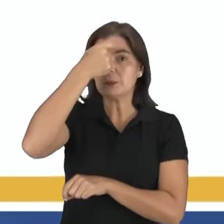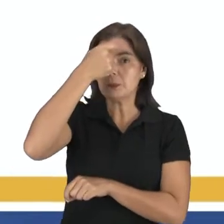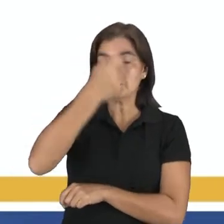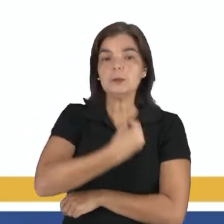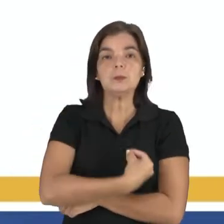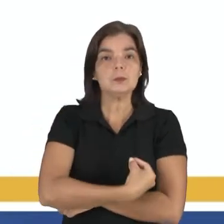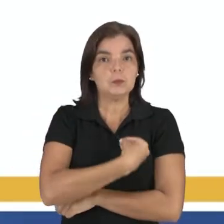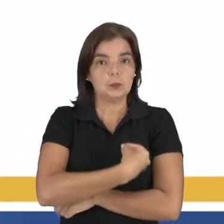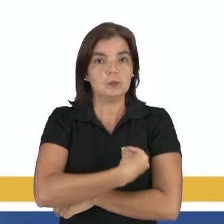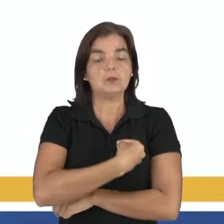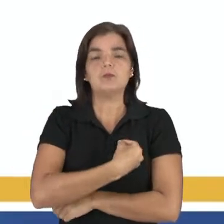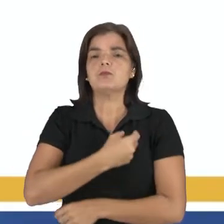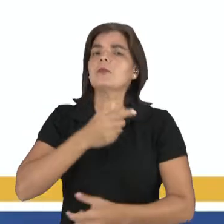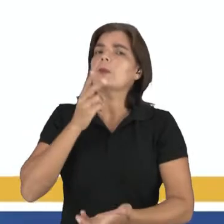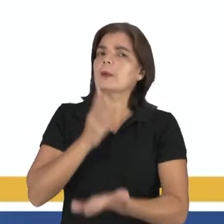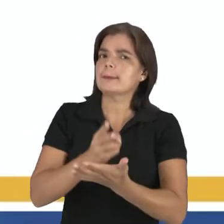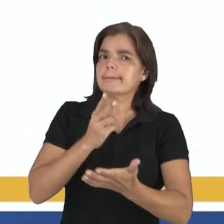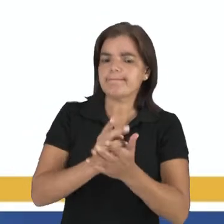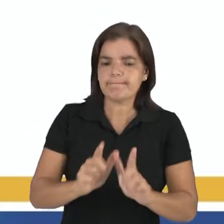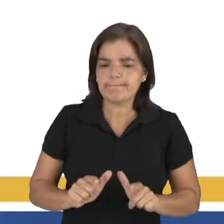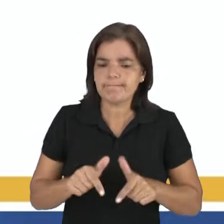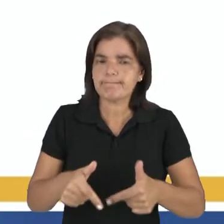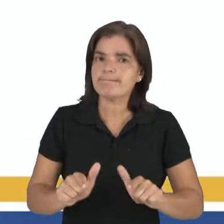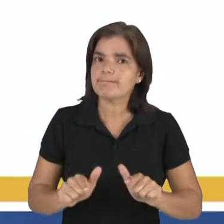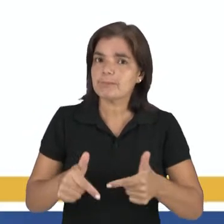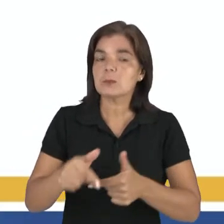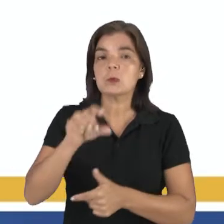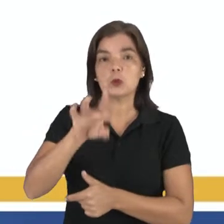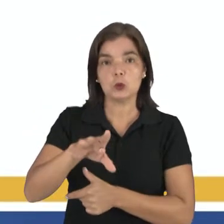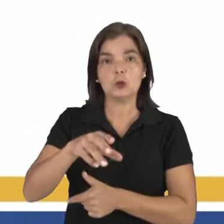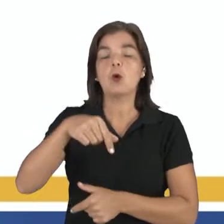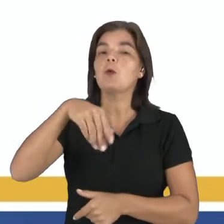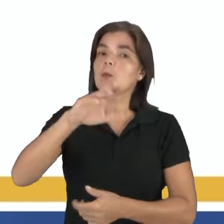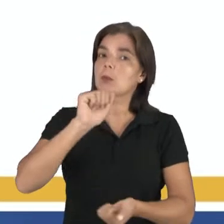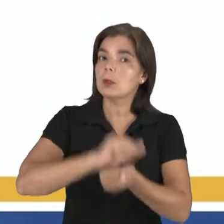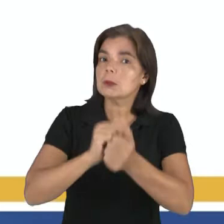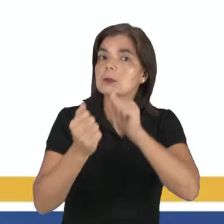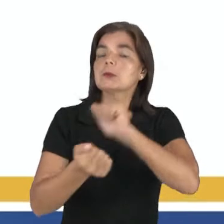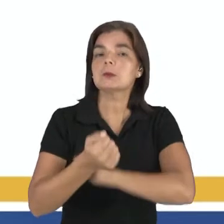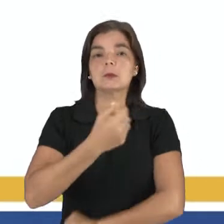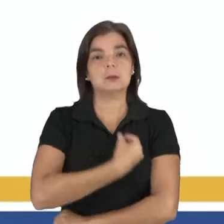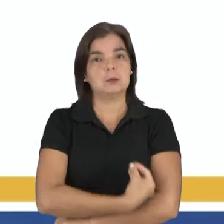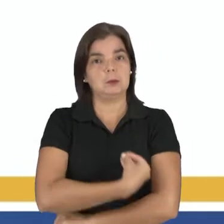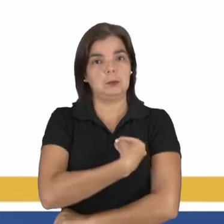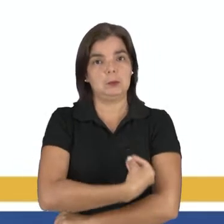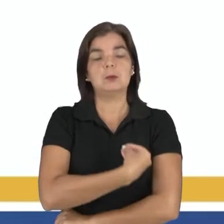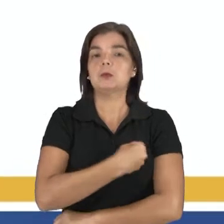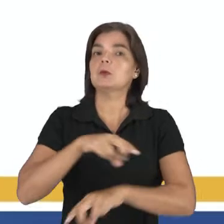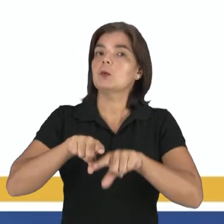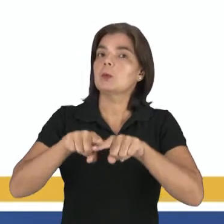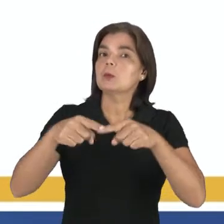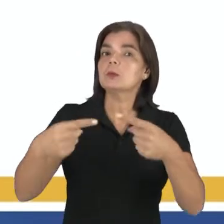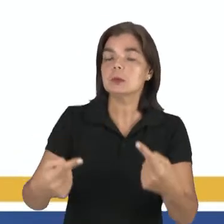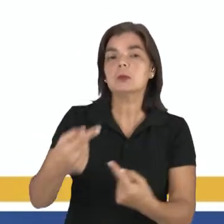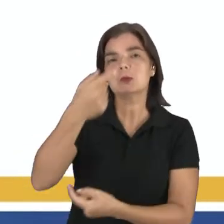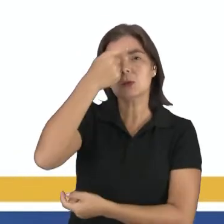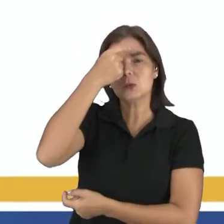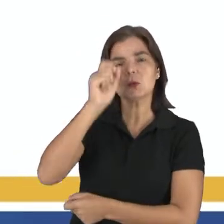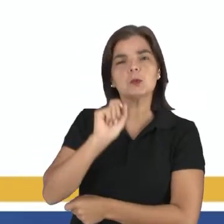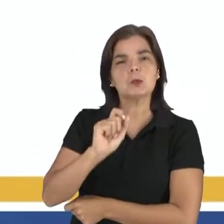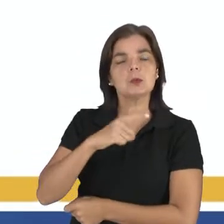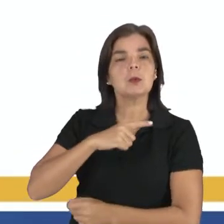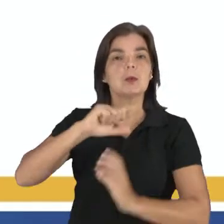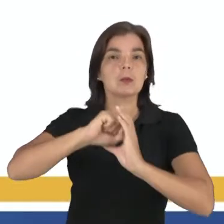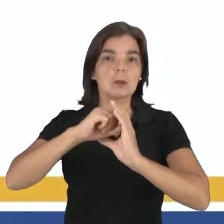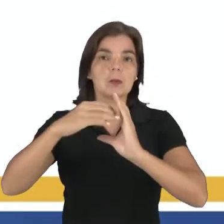eles vivem em luta constante e apenas os mais adaptáveis eles sobrevivem, pois esses organismos eles